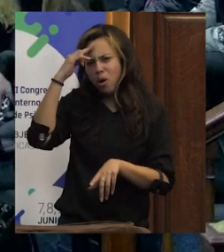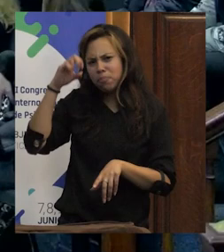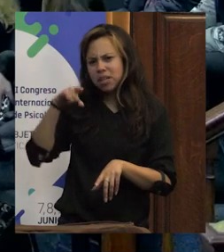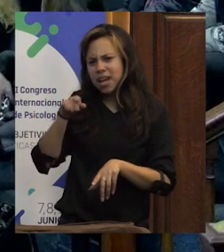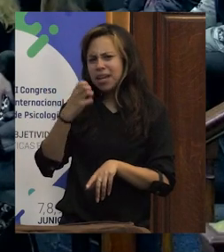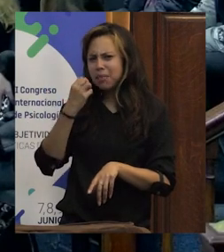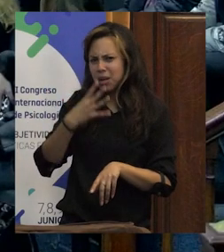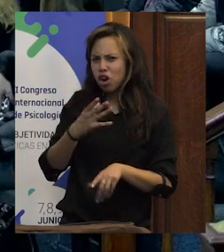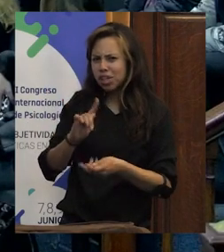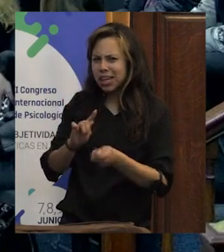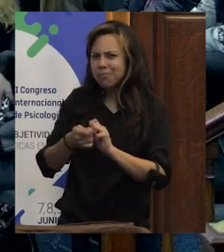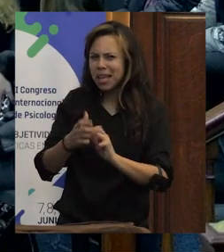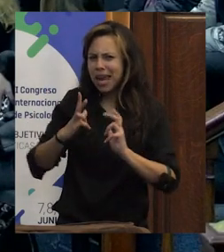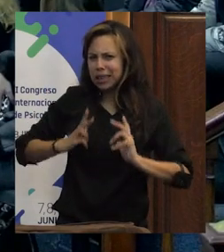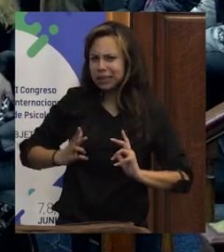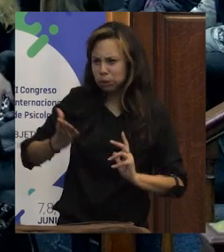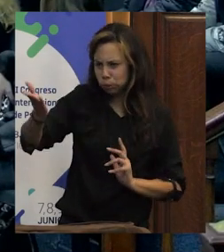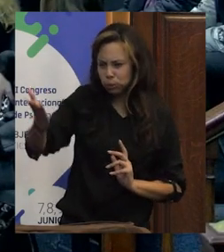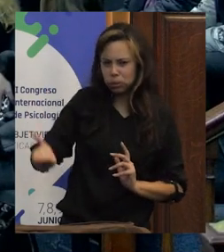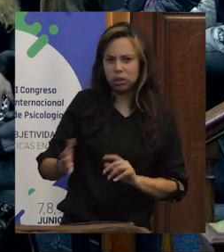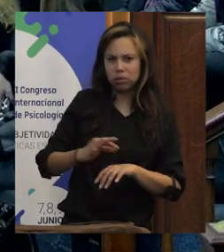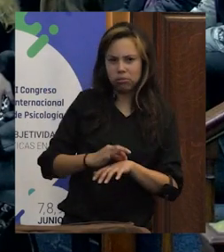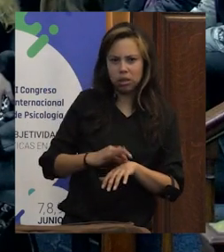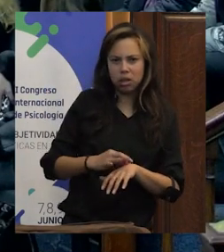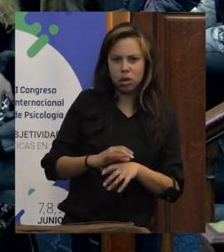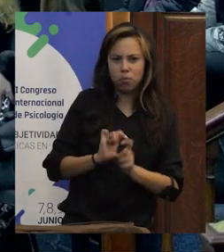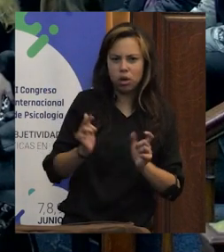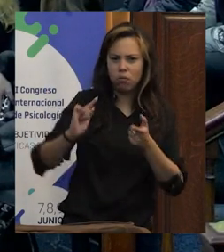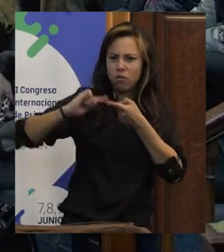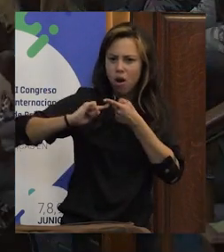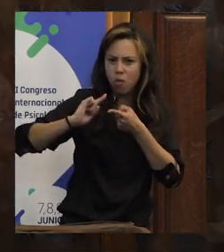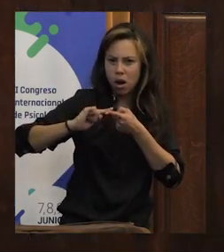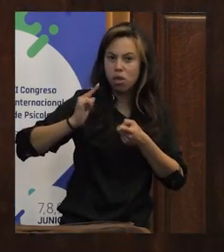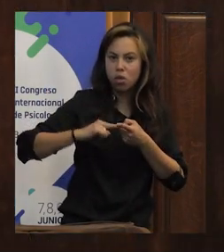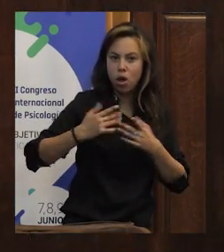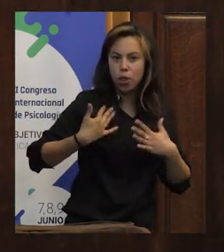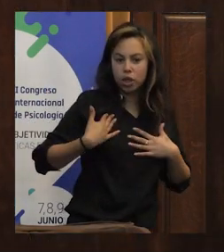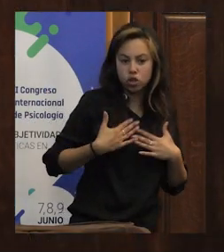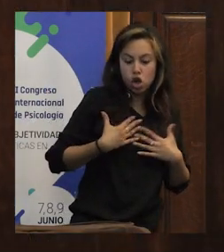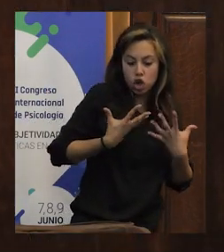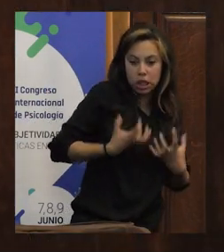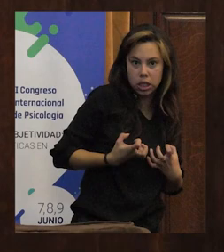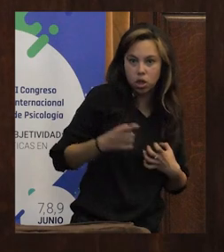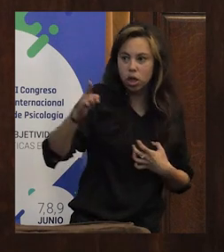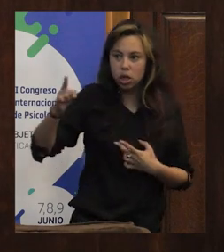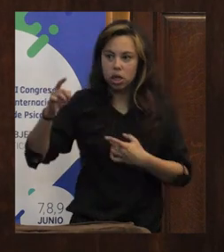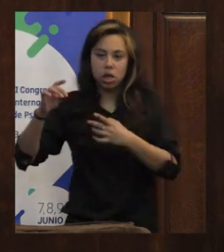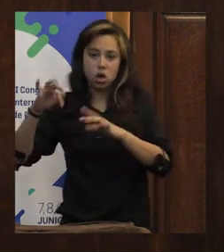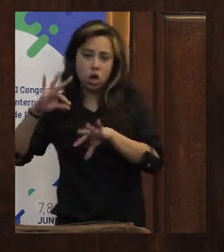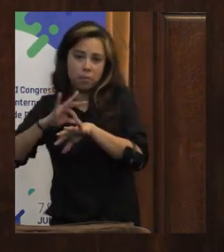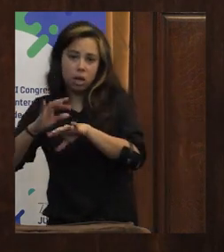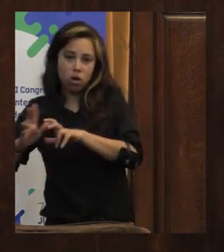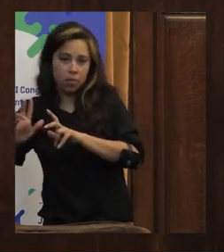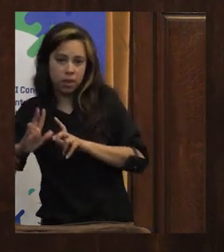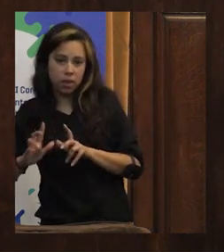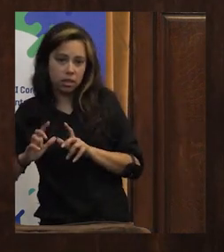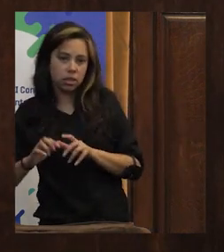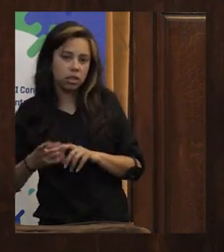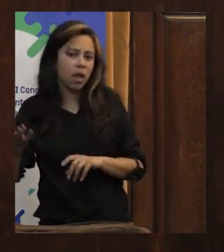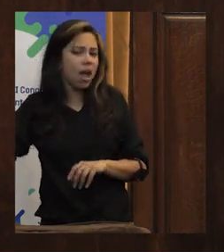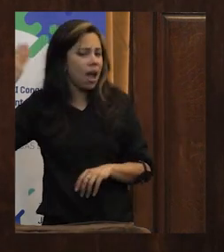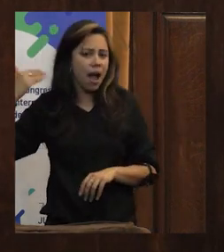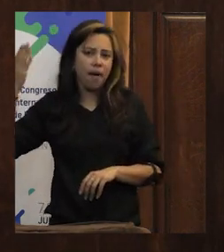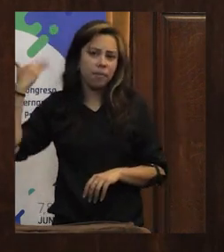Sim. Quando leva, o exemplo é perfeito, né? Porque temos muita literatura e muitas práticas